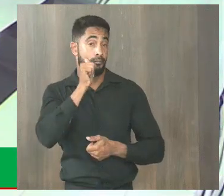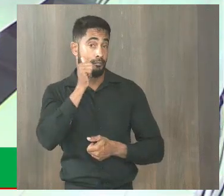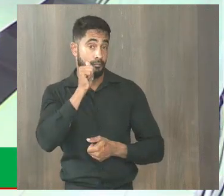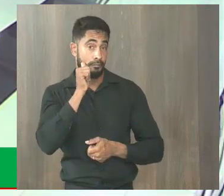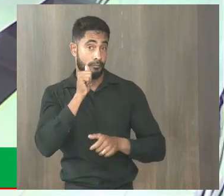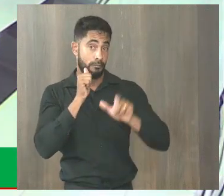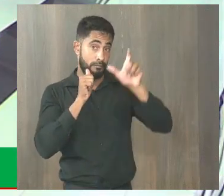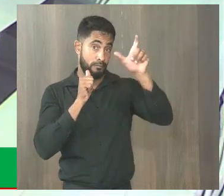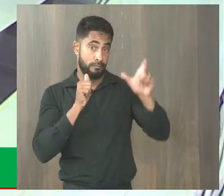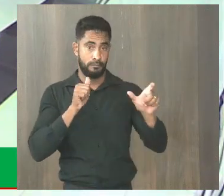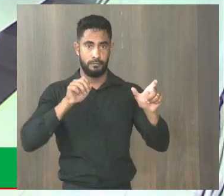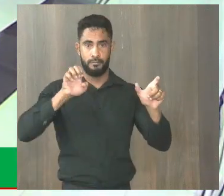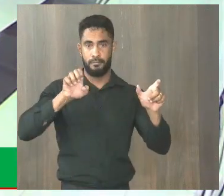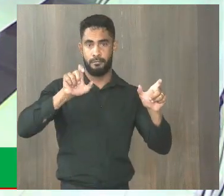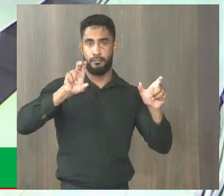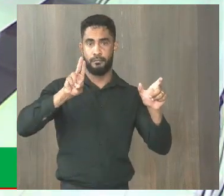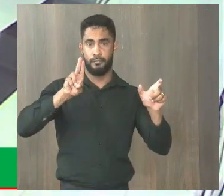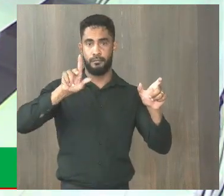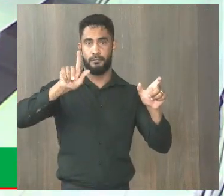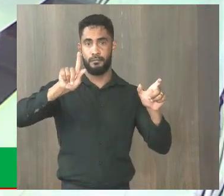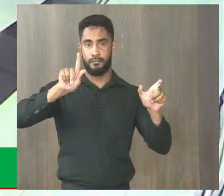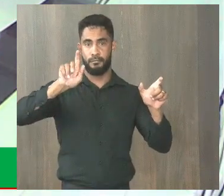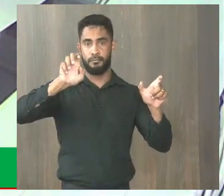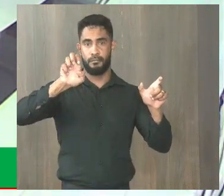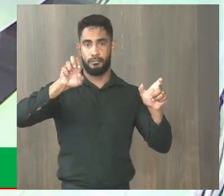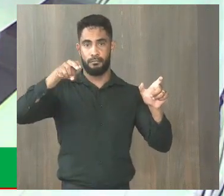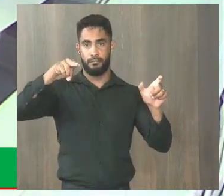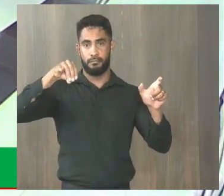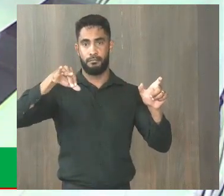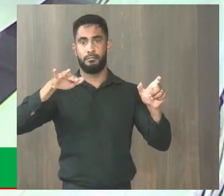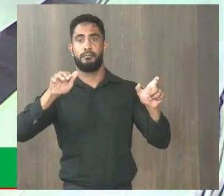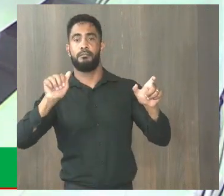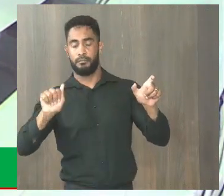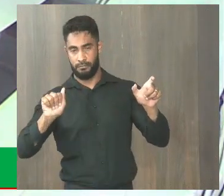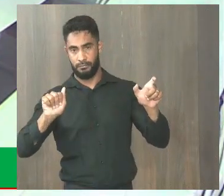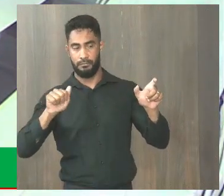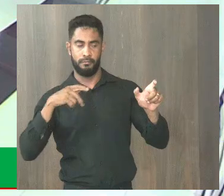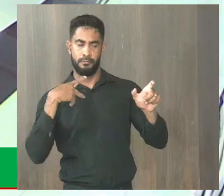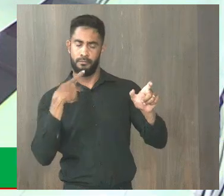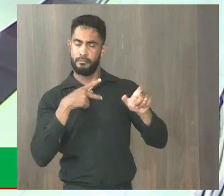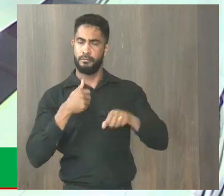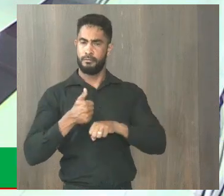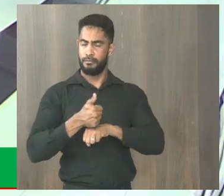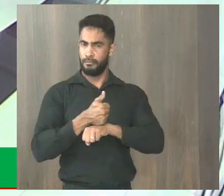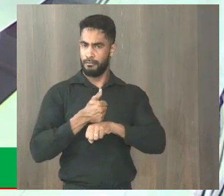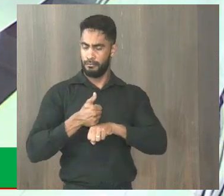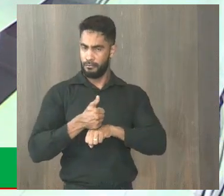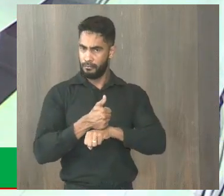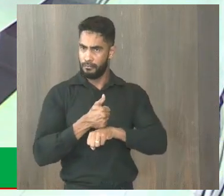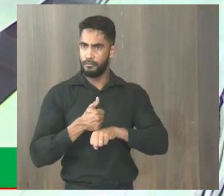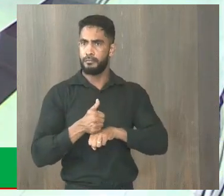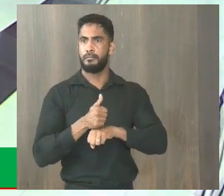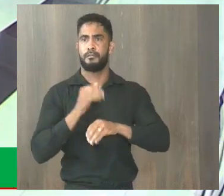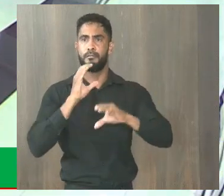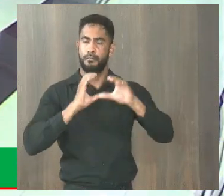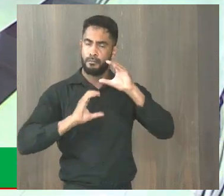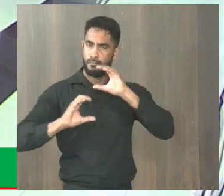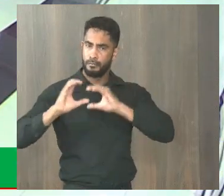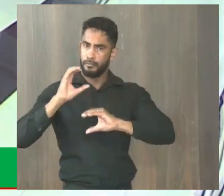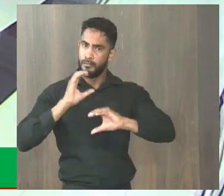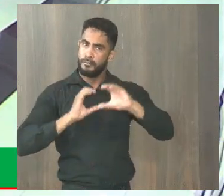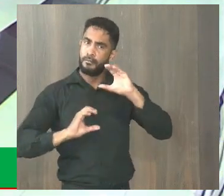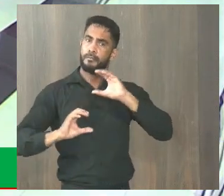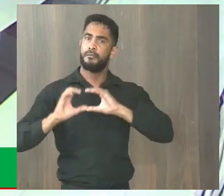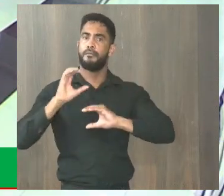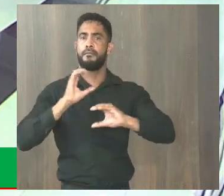foi dedicada à senhora Eugênia Ferreira, uma musicista aqui da cidade. Ela é uma profissional, uma cantora,